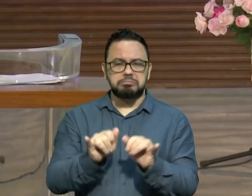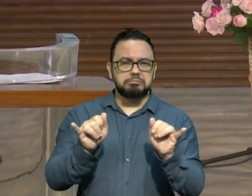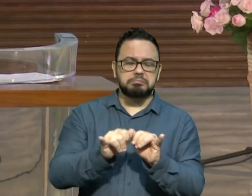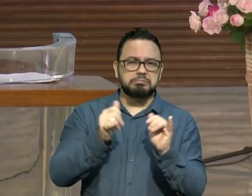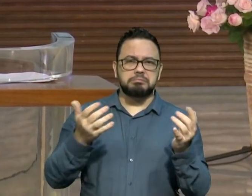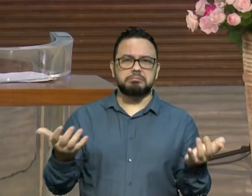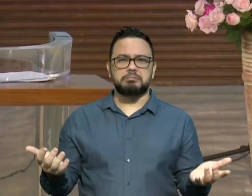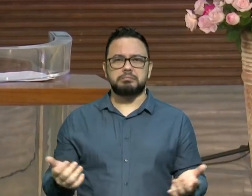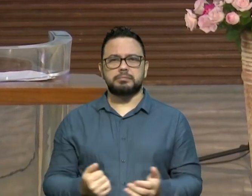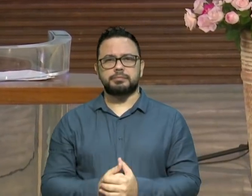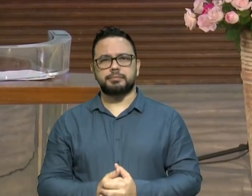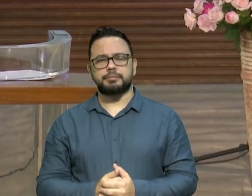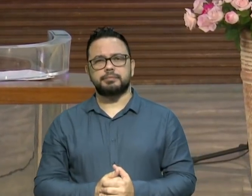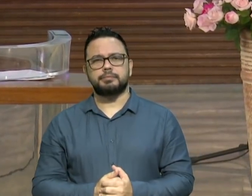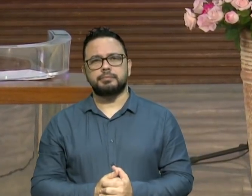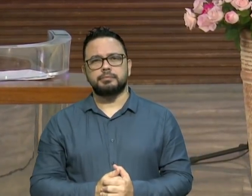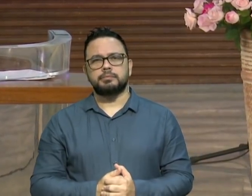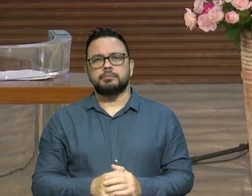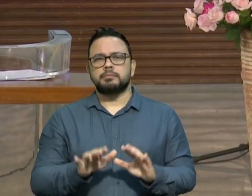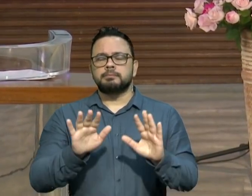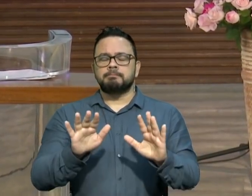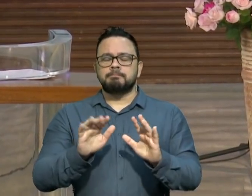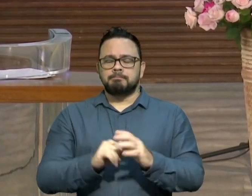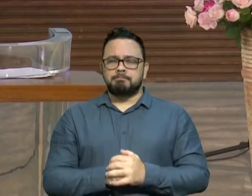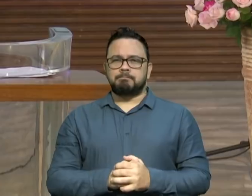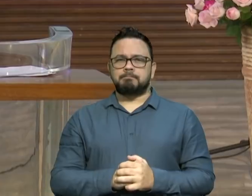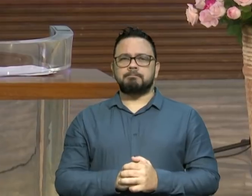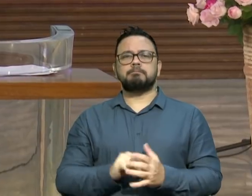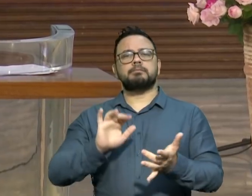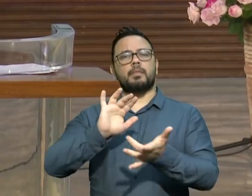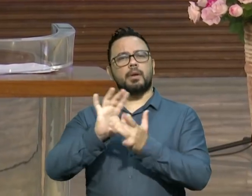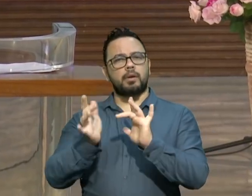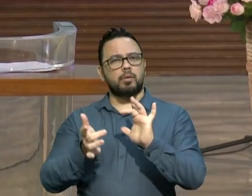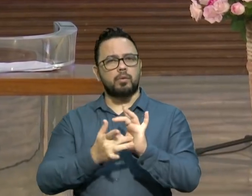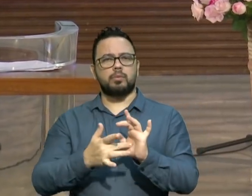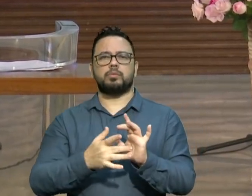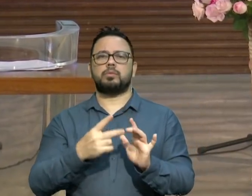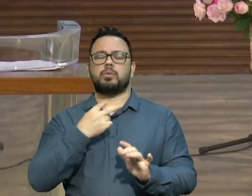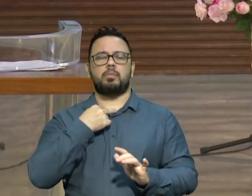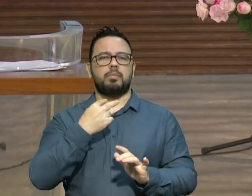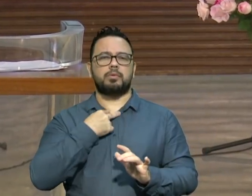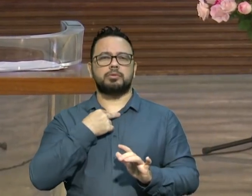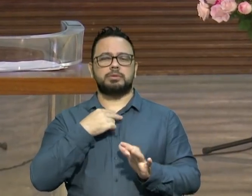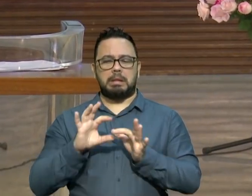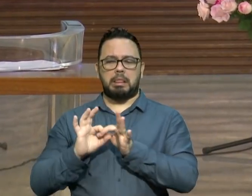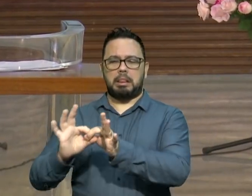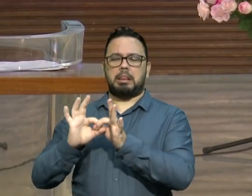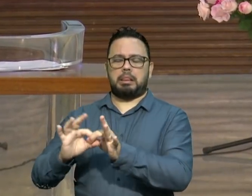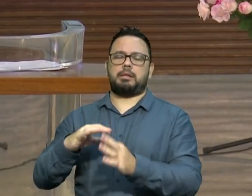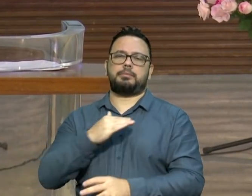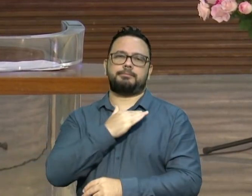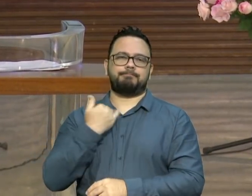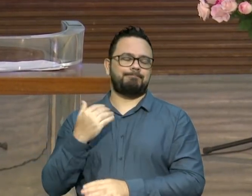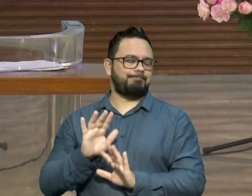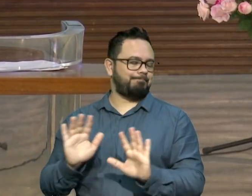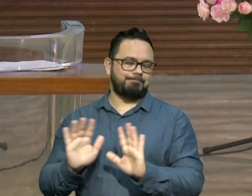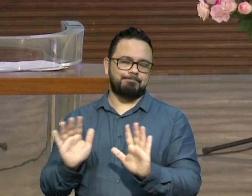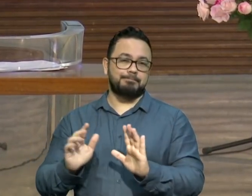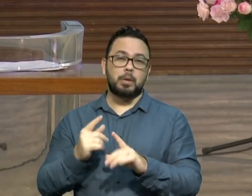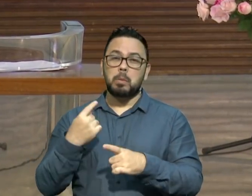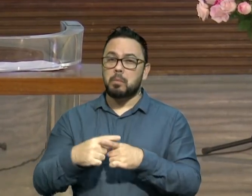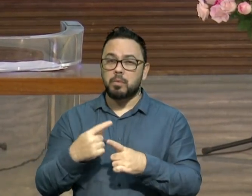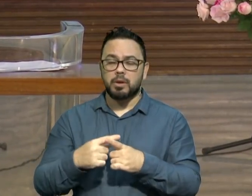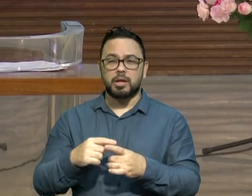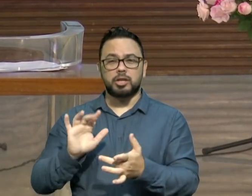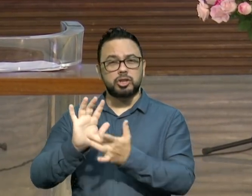é vã os irmãos queridos Jesus não podia ficar sobre o poder da morte Ah pois ele